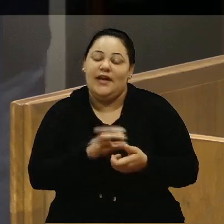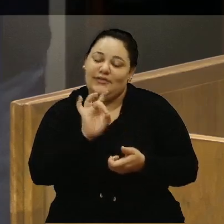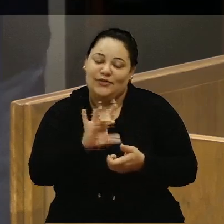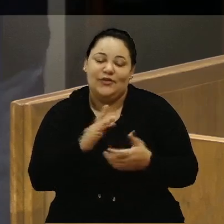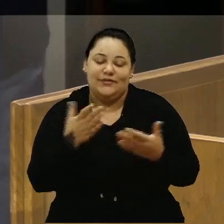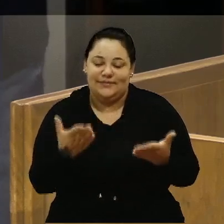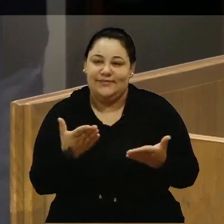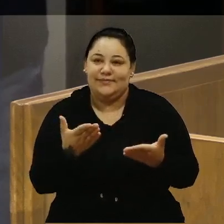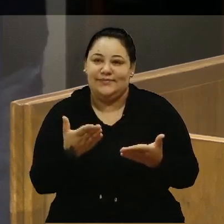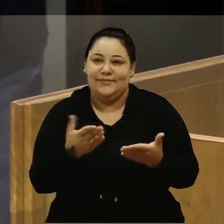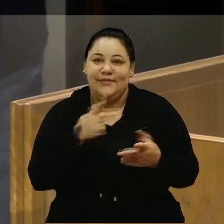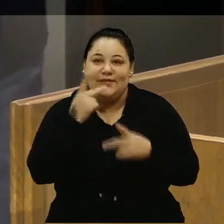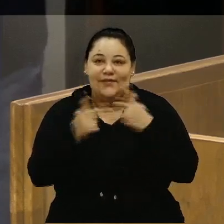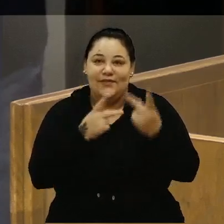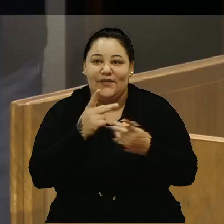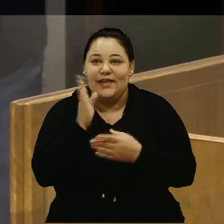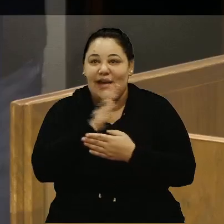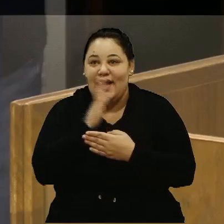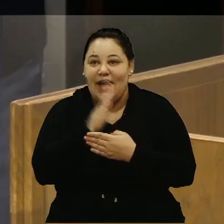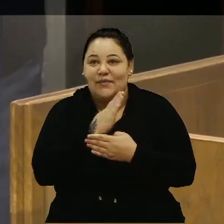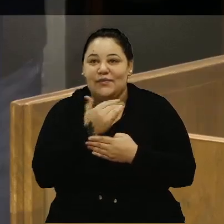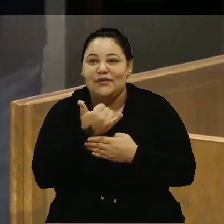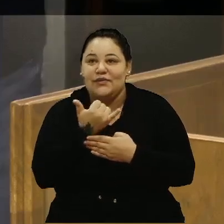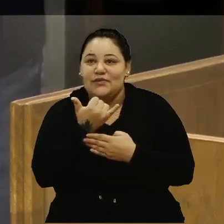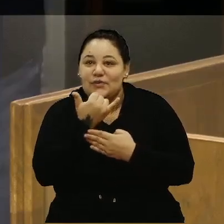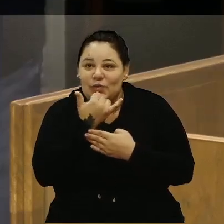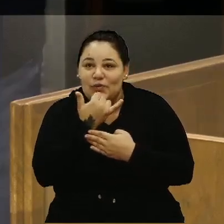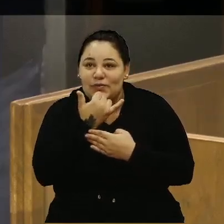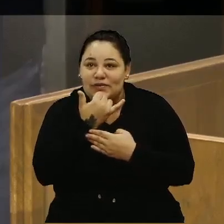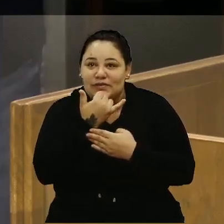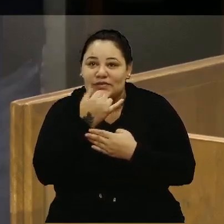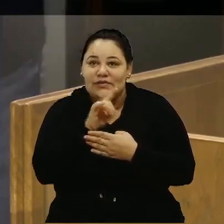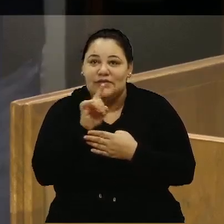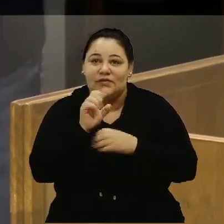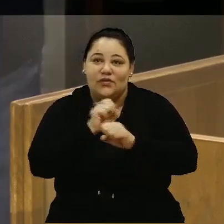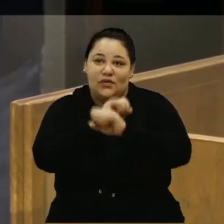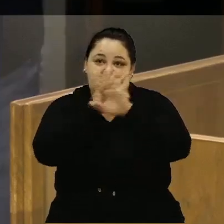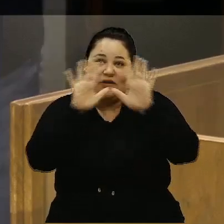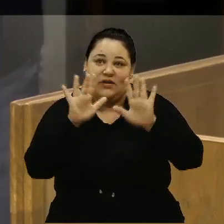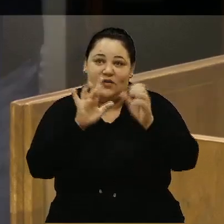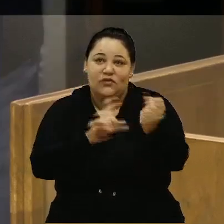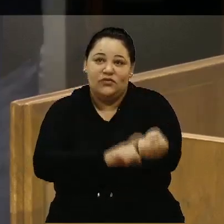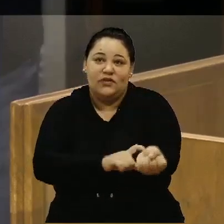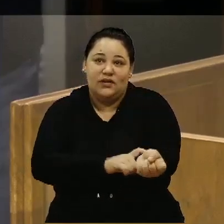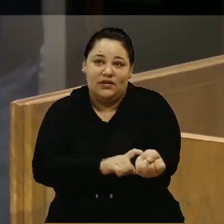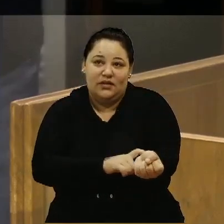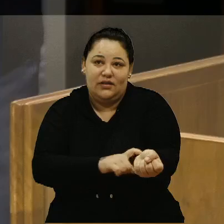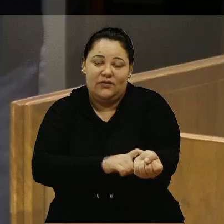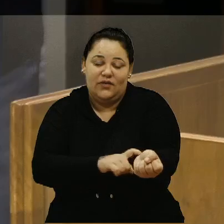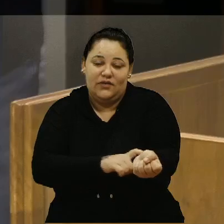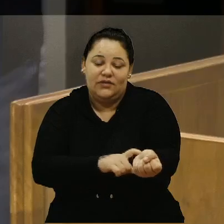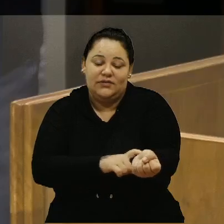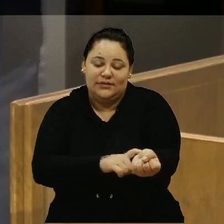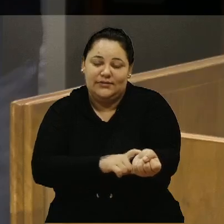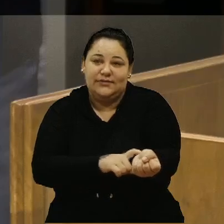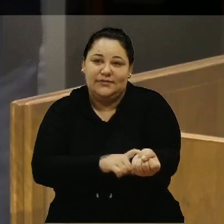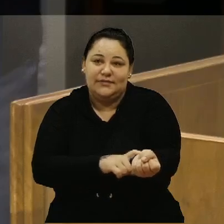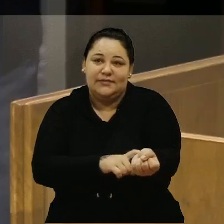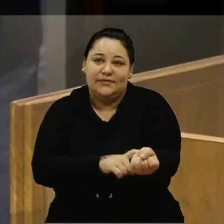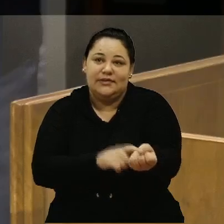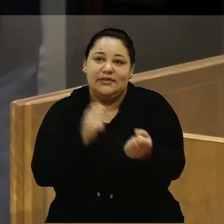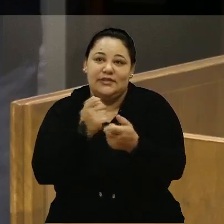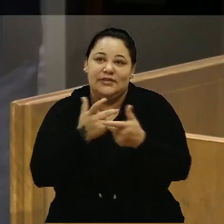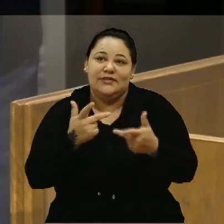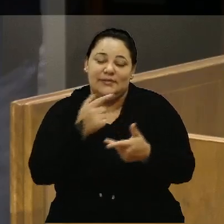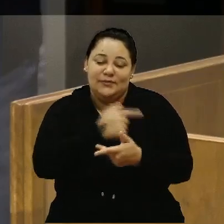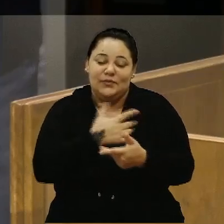isso. Falei bem rápido, desculpa se não ficou claro, mas é que a gente fica bem nervoso e a situação toda